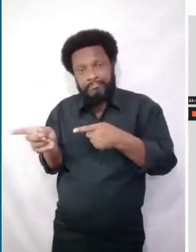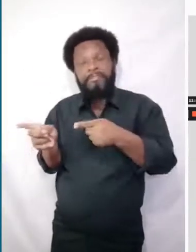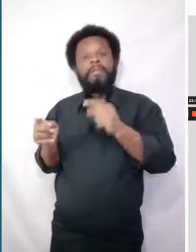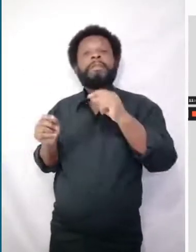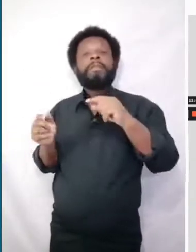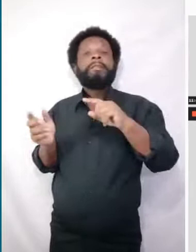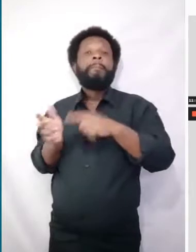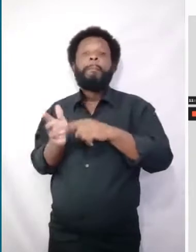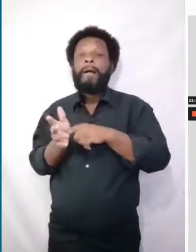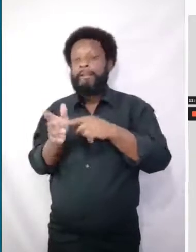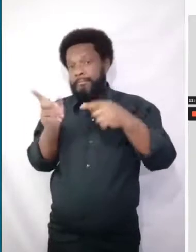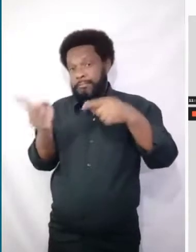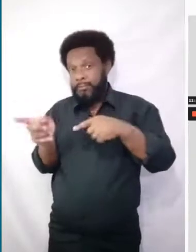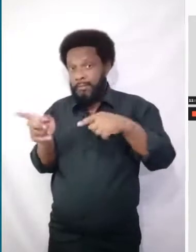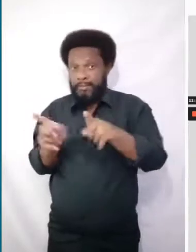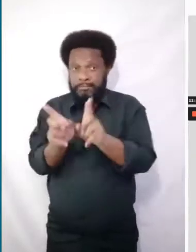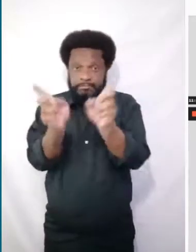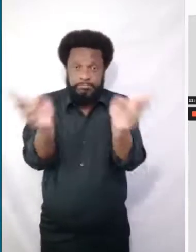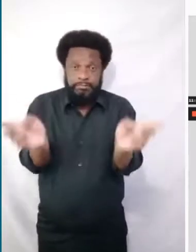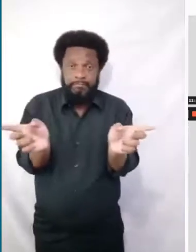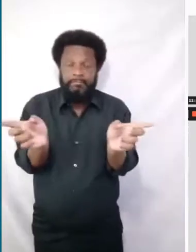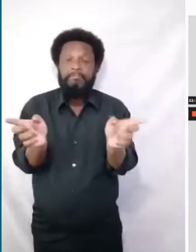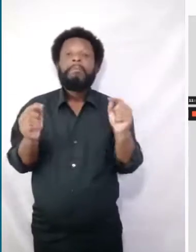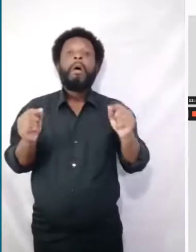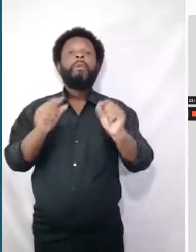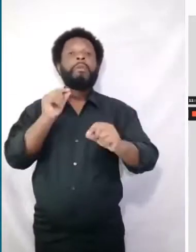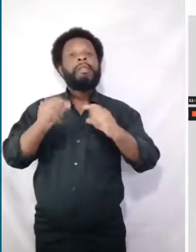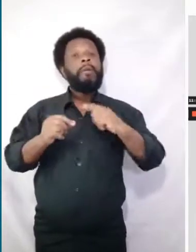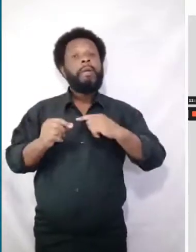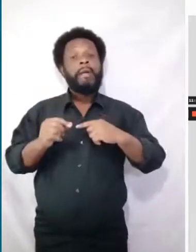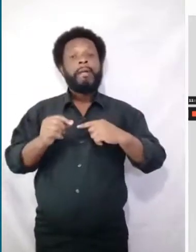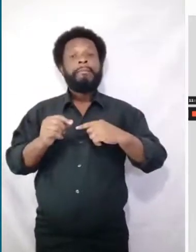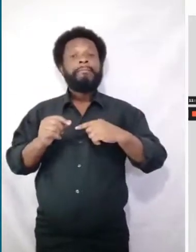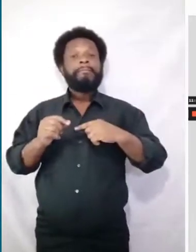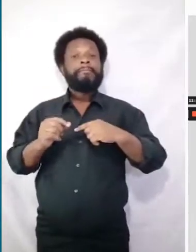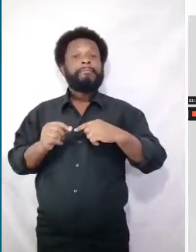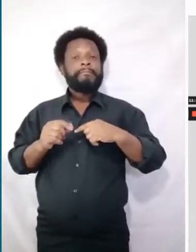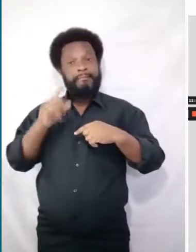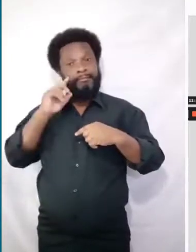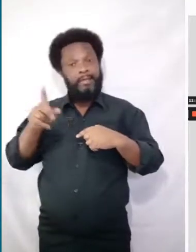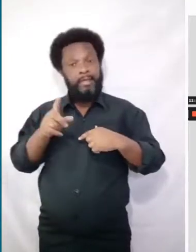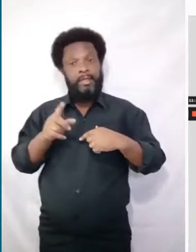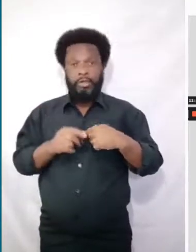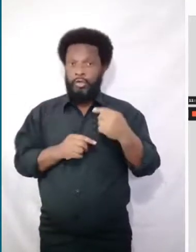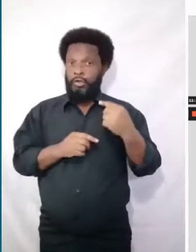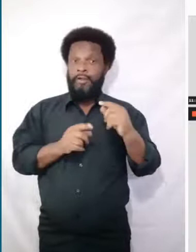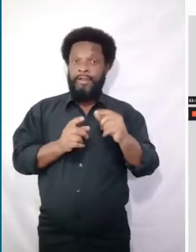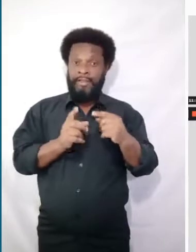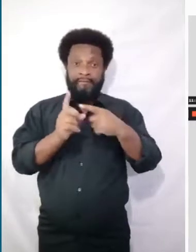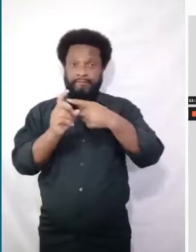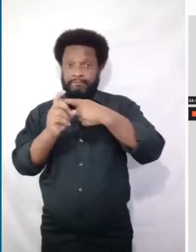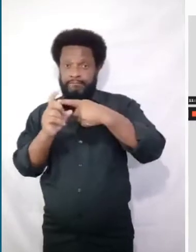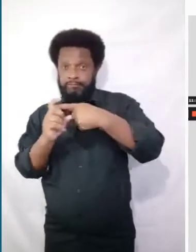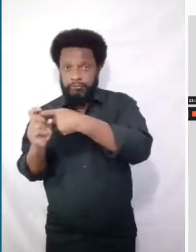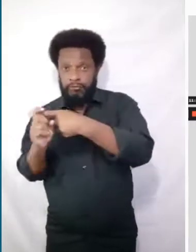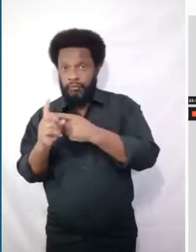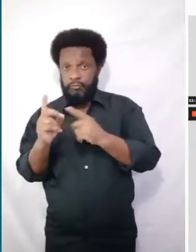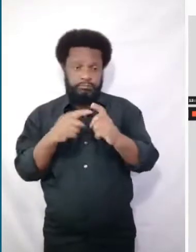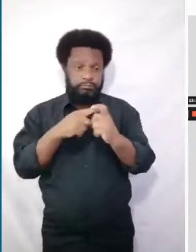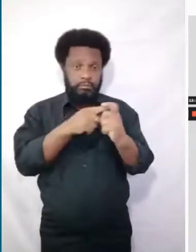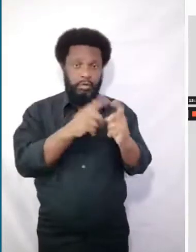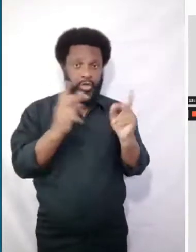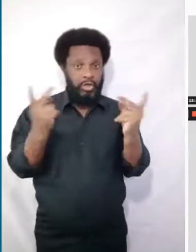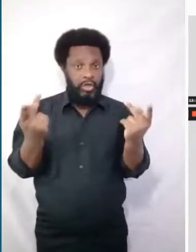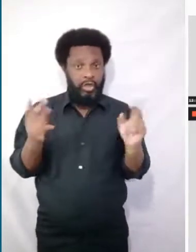em direções, em mesma direção, né? Em sentidos opostos. Então, olha aqui, tem